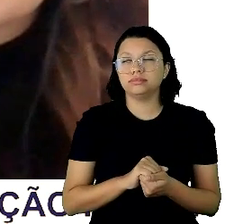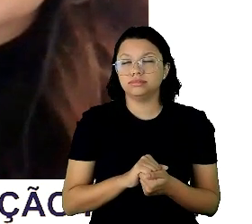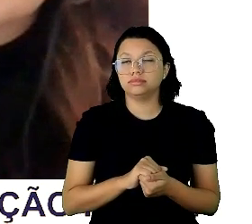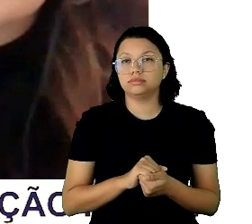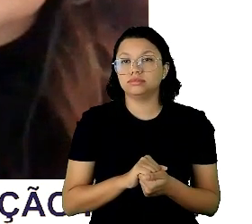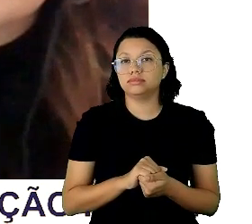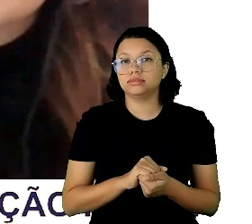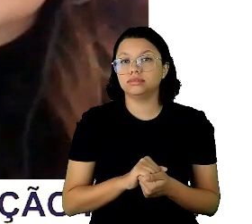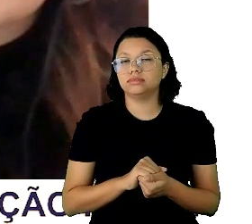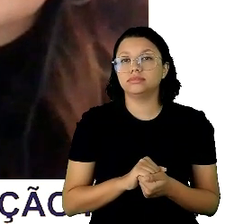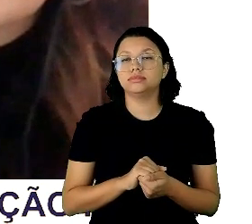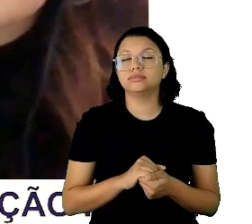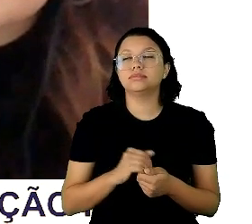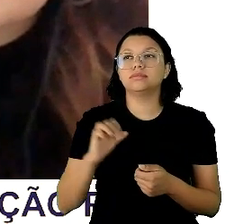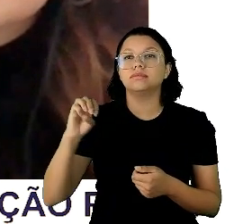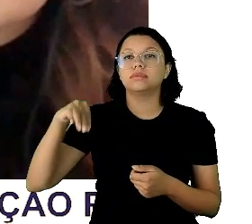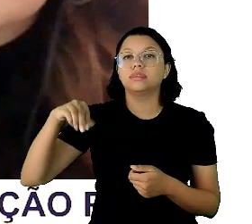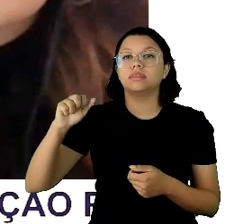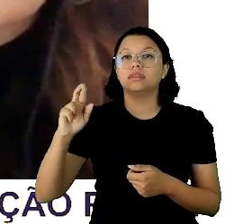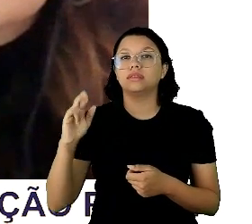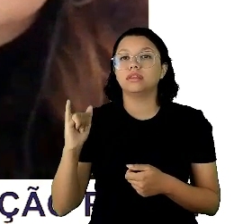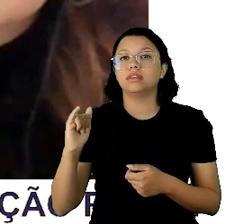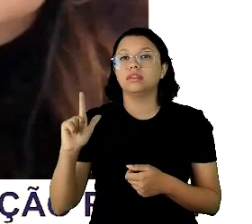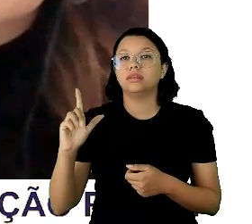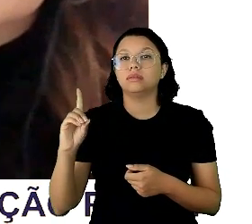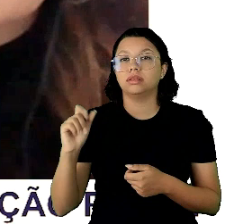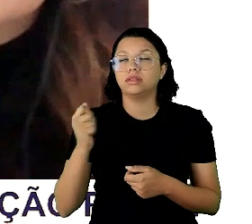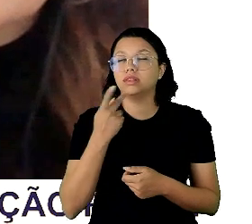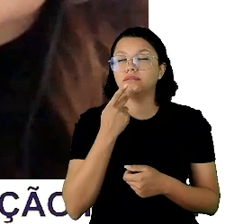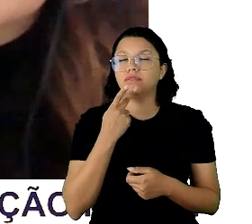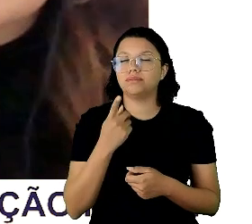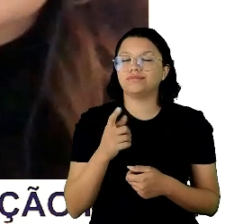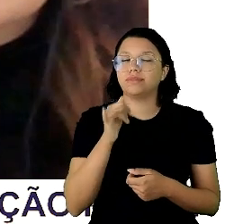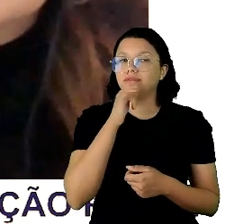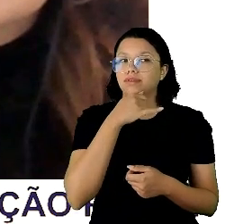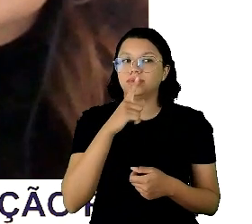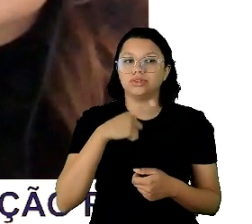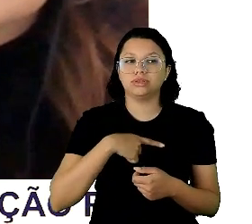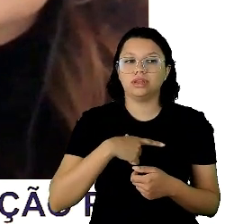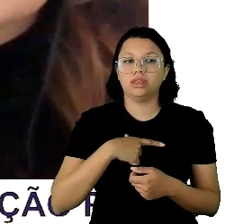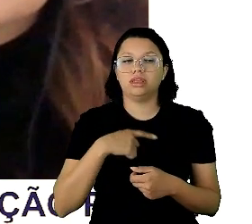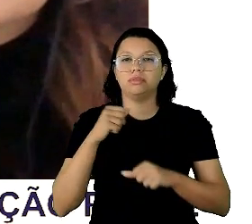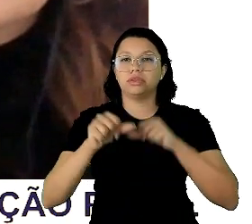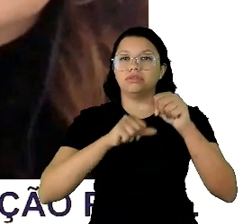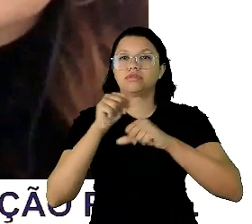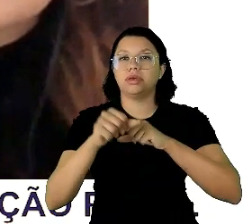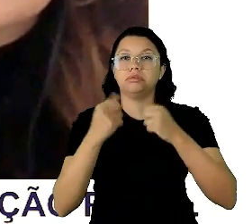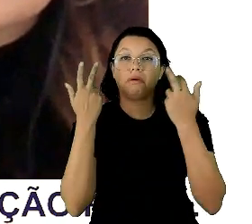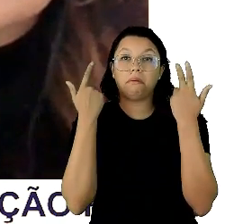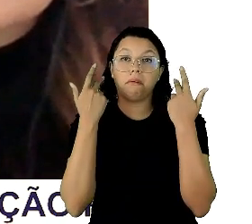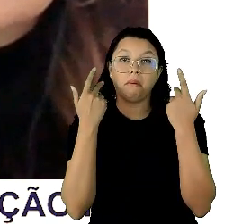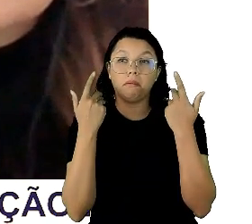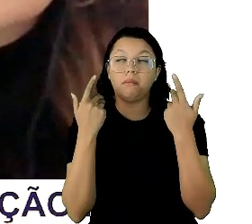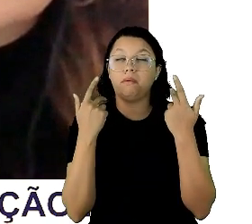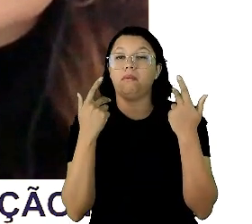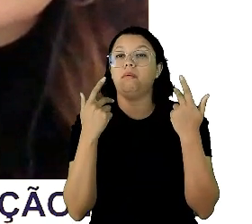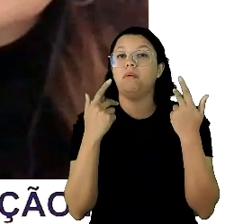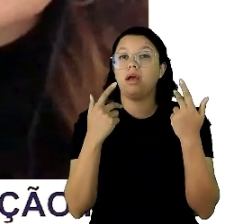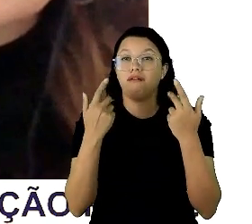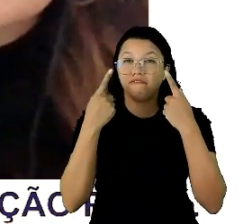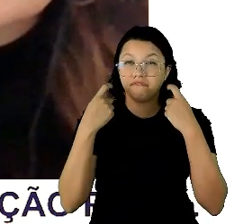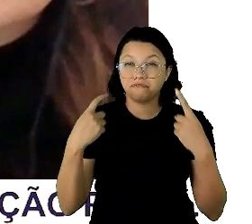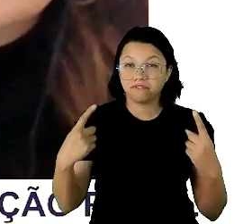A Marilda, infelizmente, há uma banalização da violência e do assédio contra as mulheres,